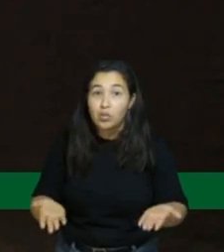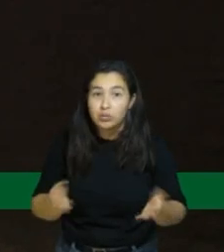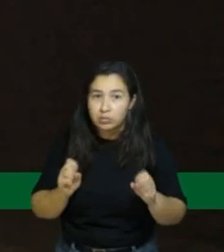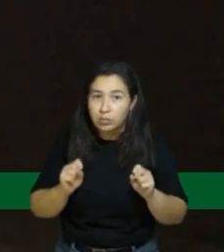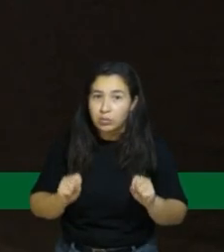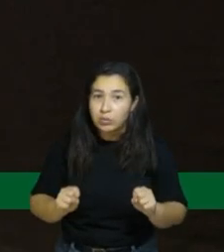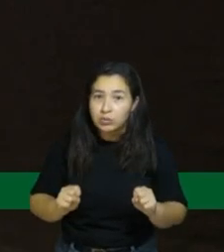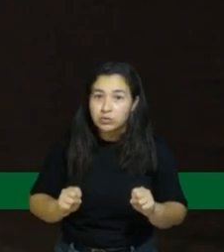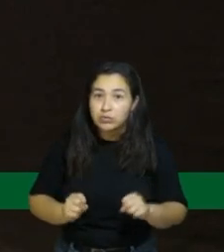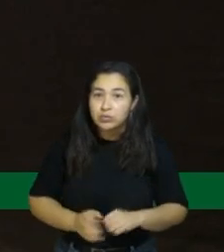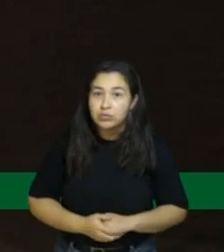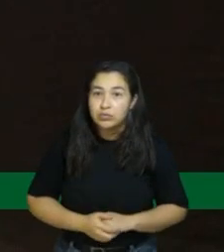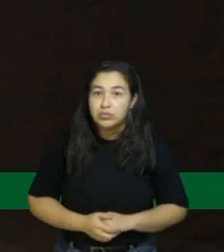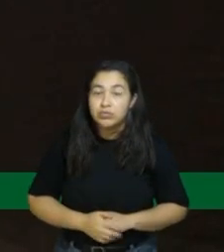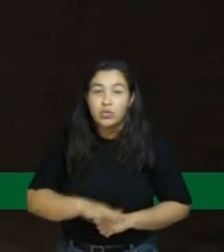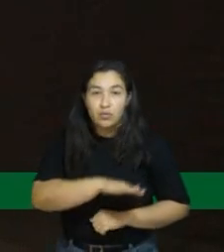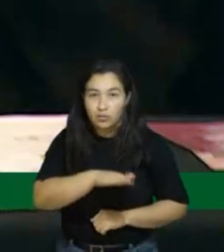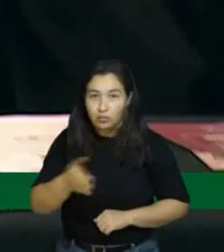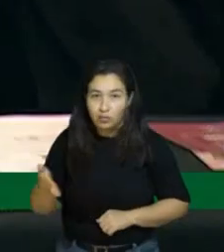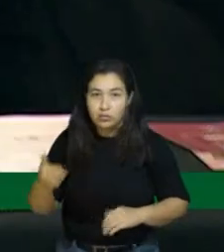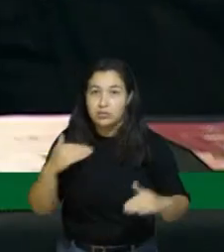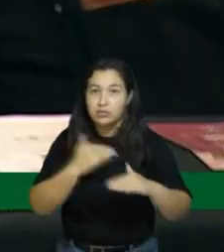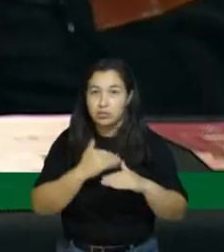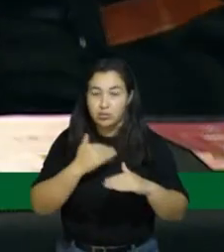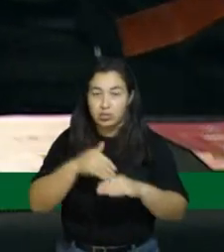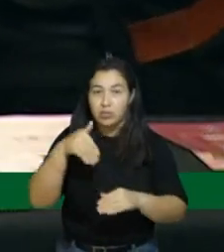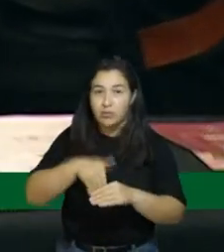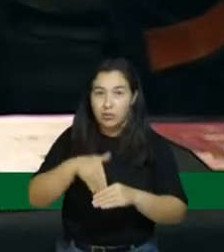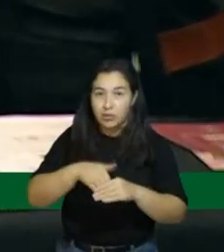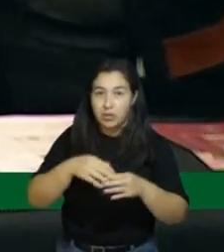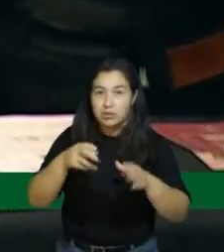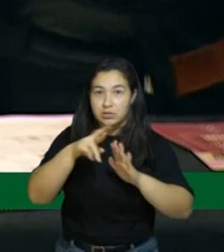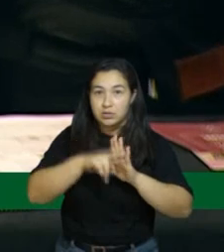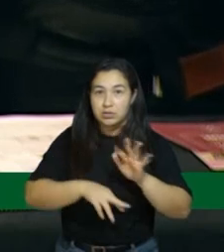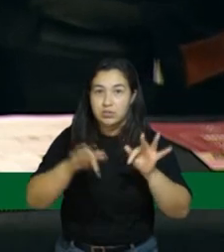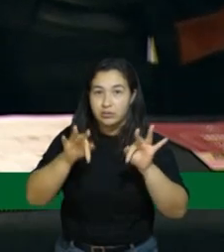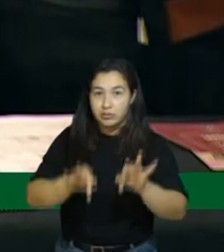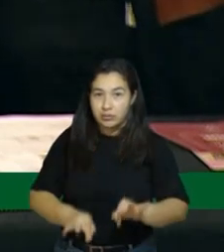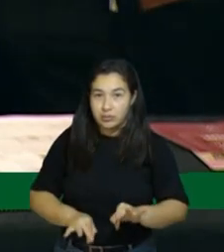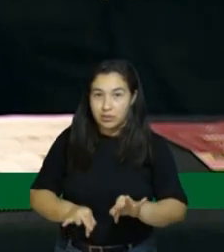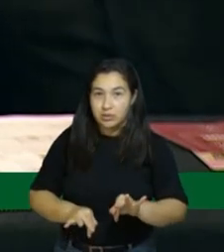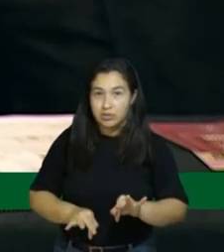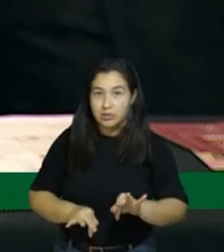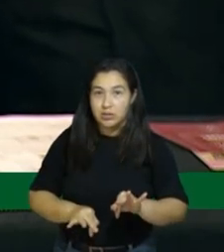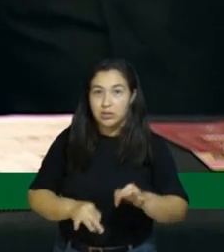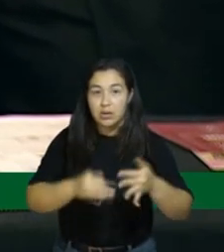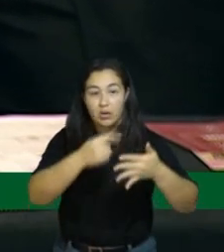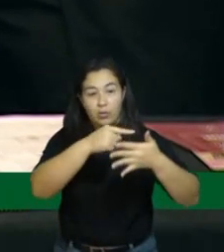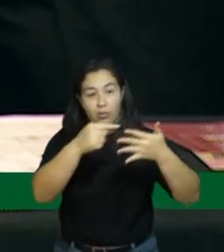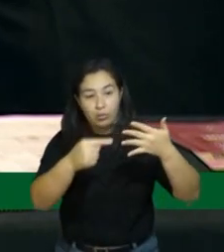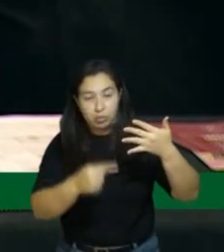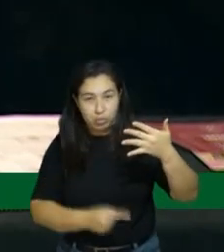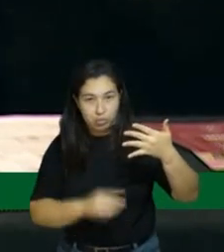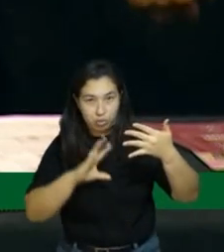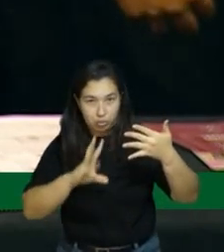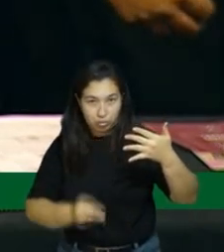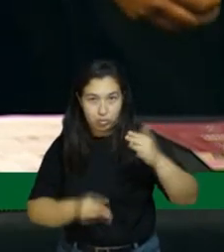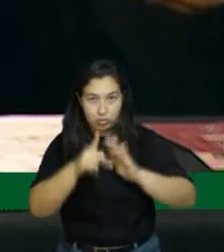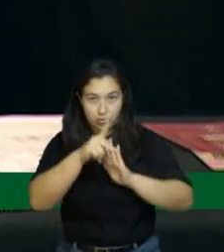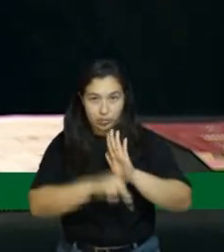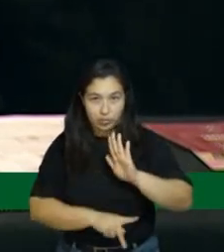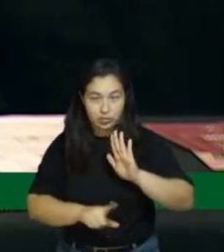hoje Todos de acordo em votação redação final do seguintes projetos